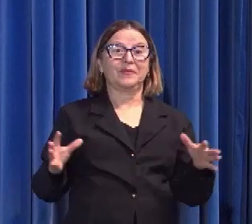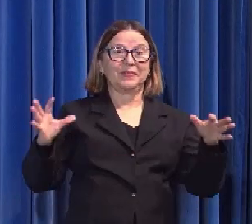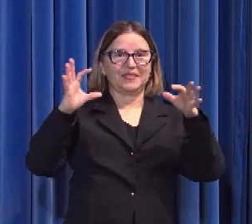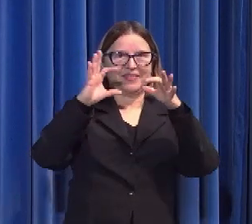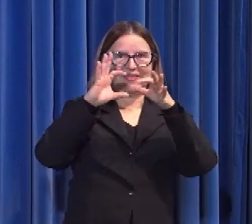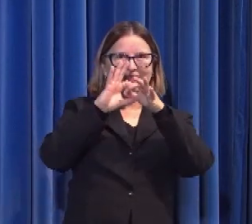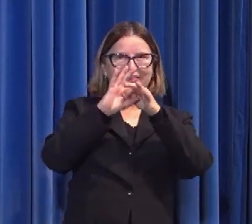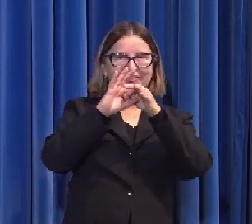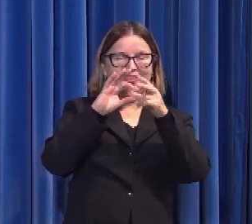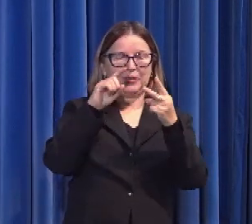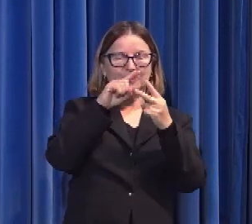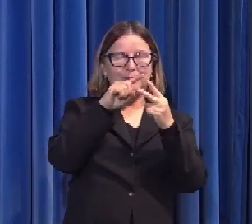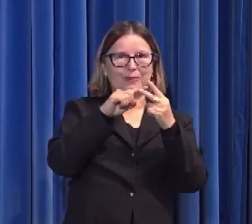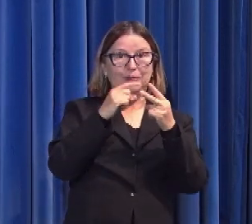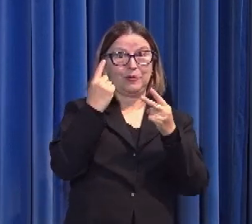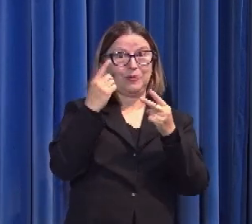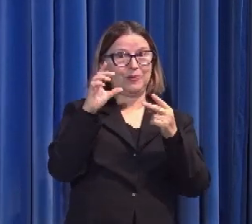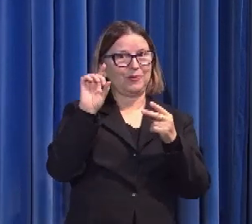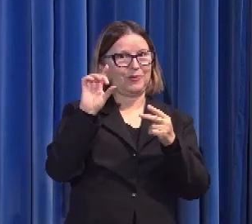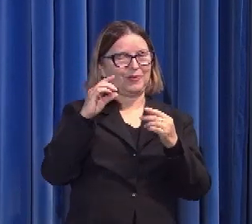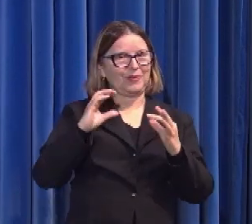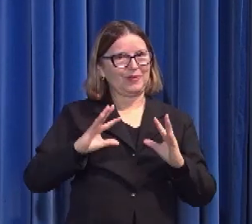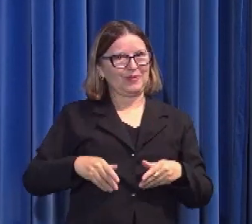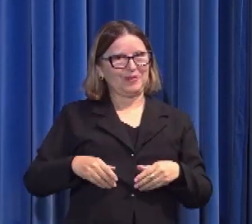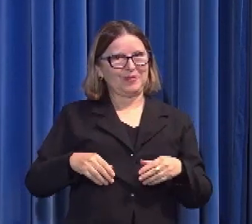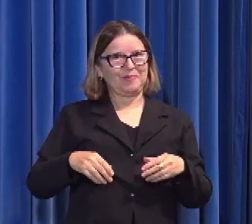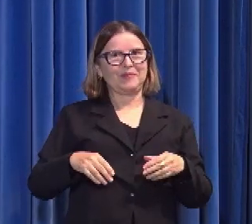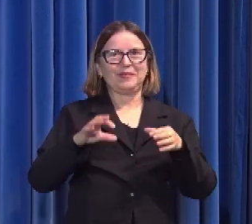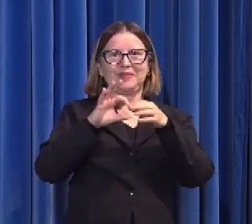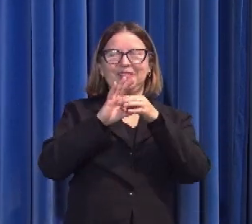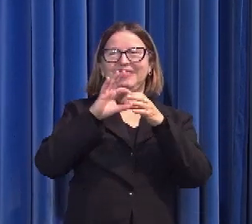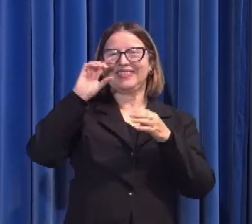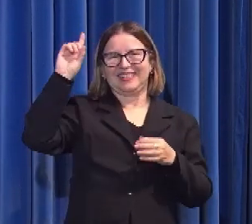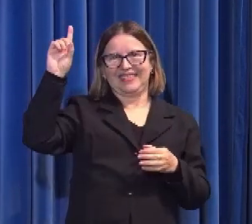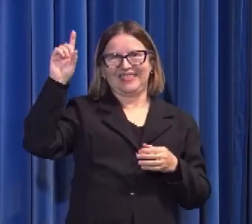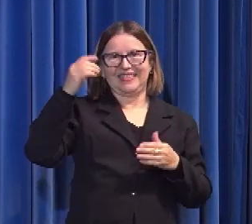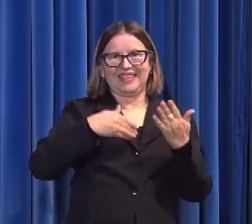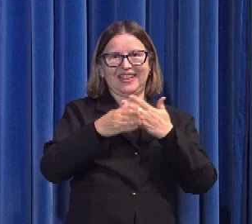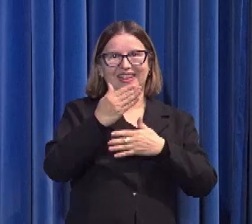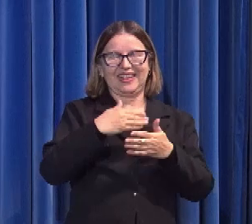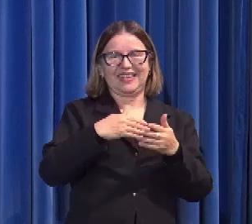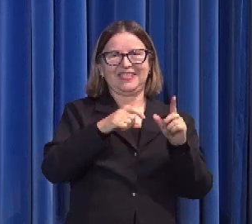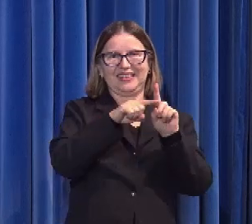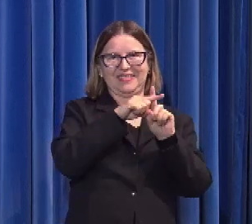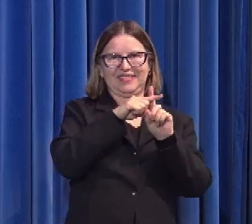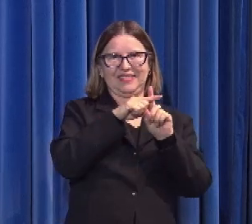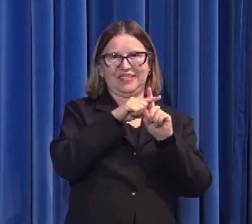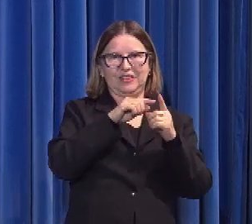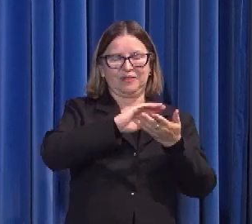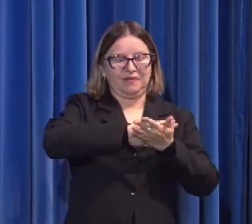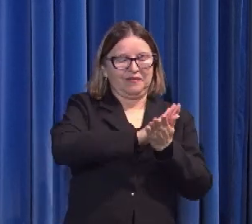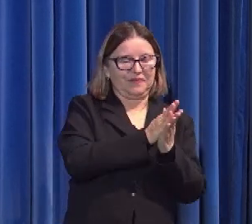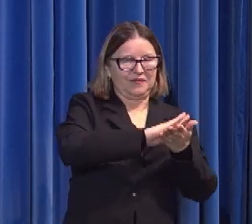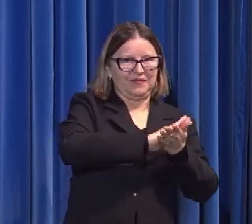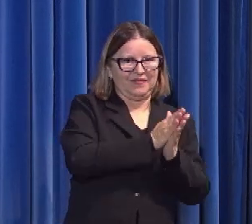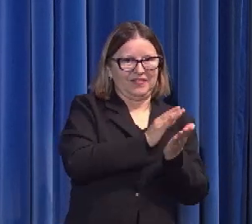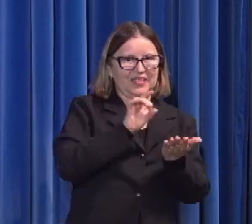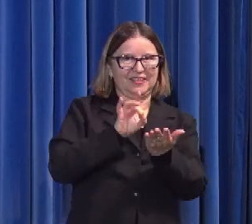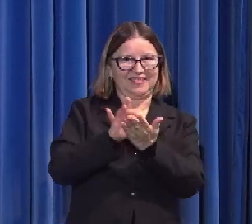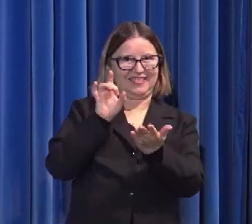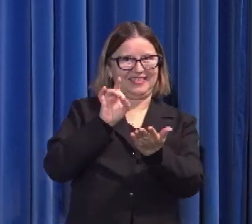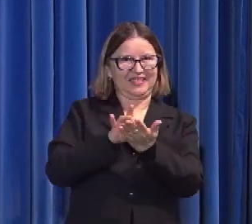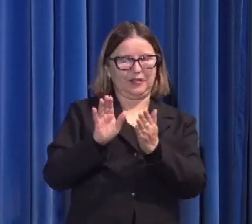reconciliasse ambos em um só corpo com Deus por intermédio da Cruz destruindo por ela a inimizade